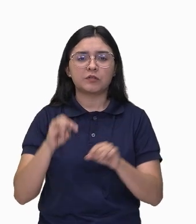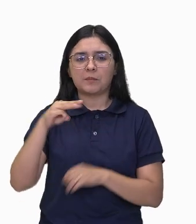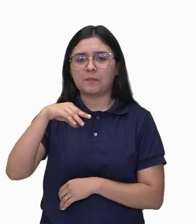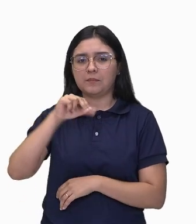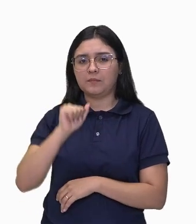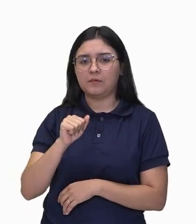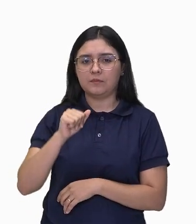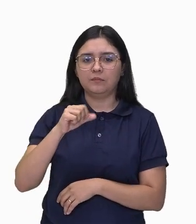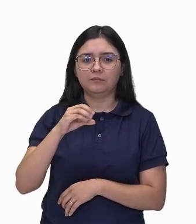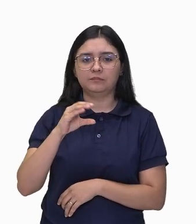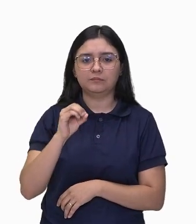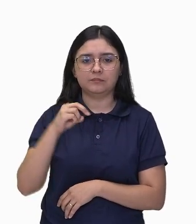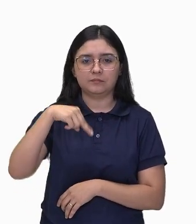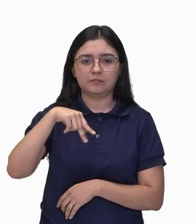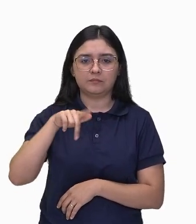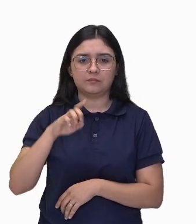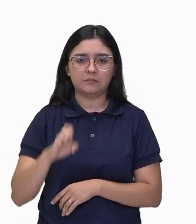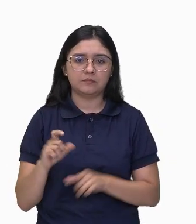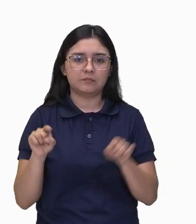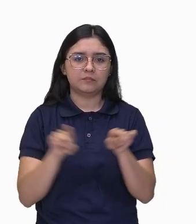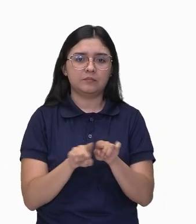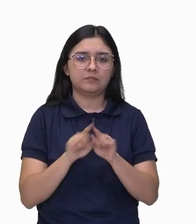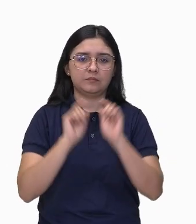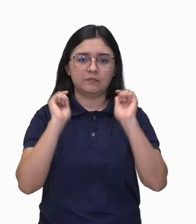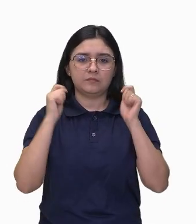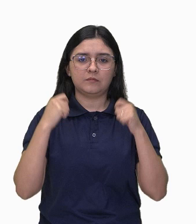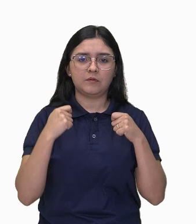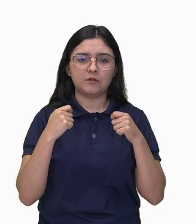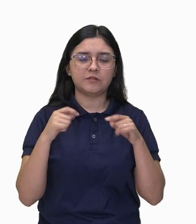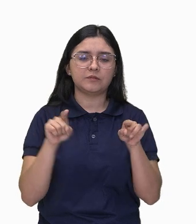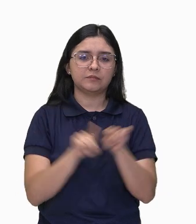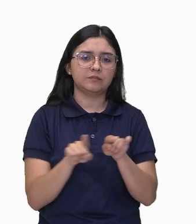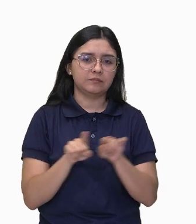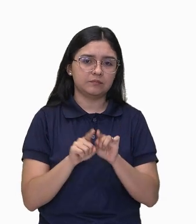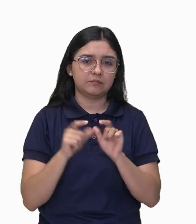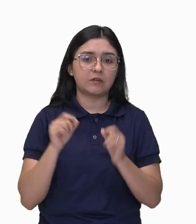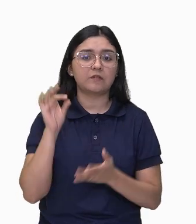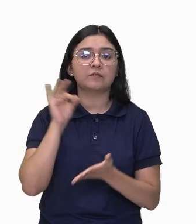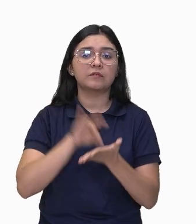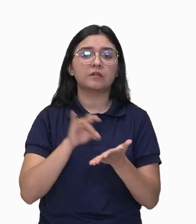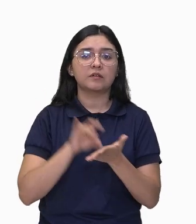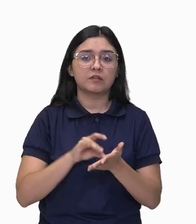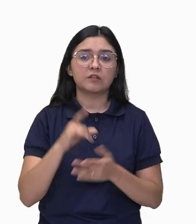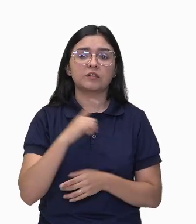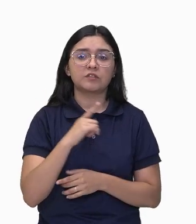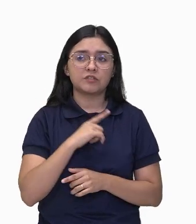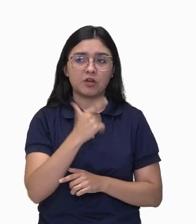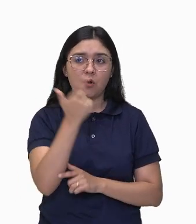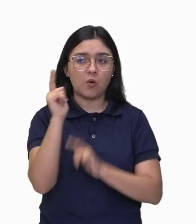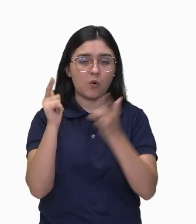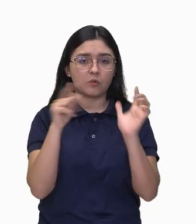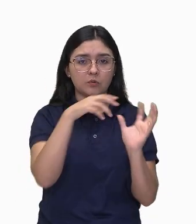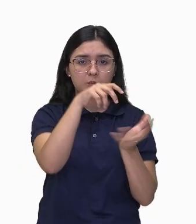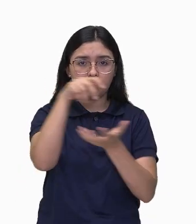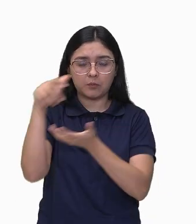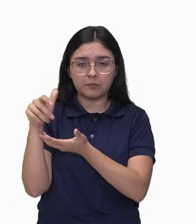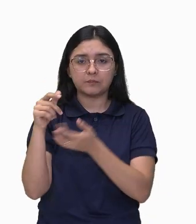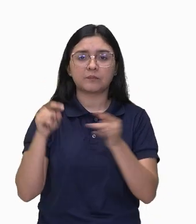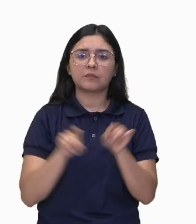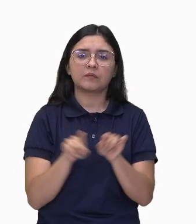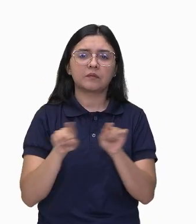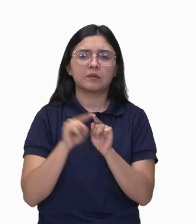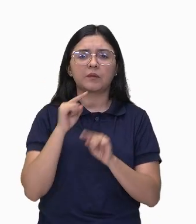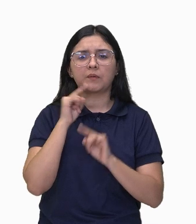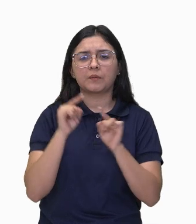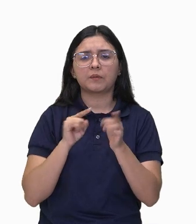passou a defender a teoria heliocêntrica, afirmava a existência de outros mundos e ainda questionava a